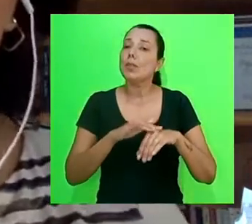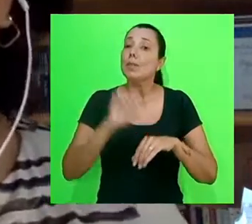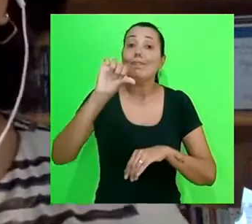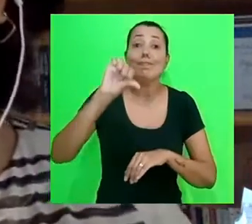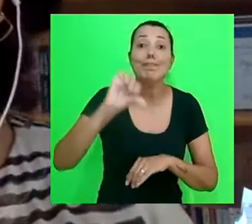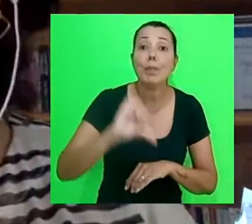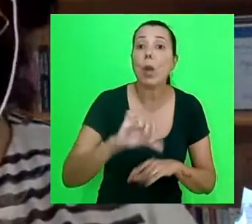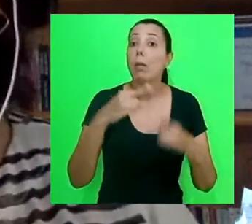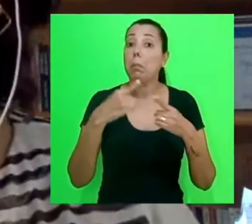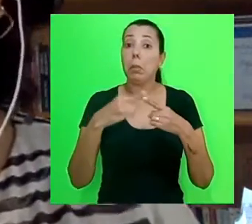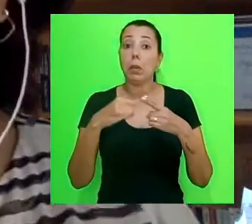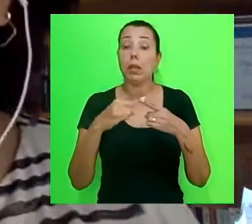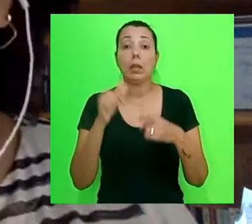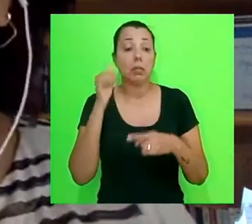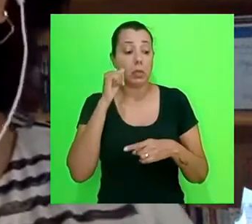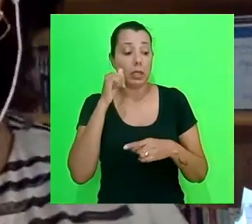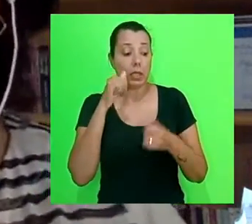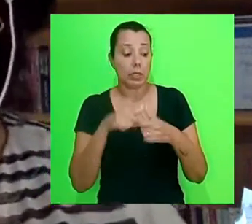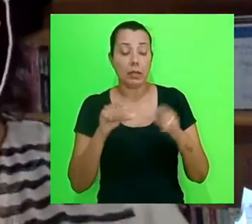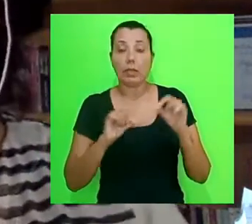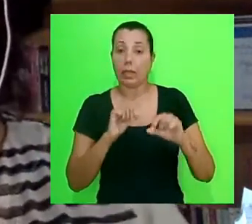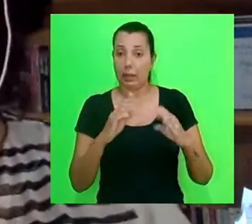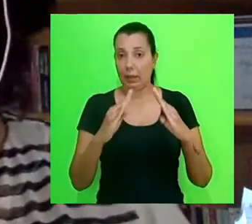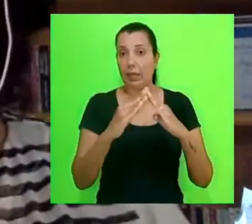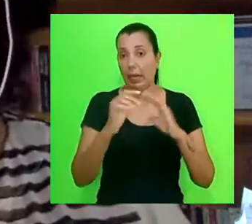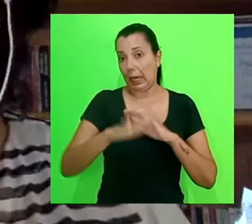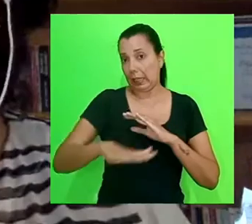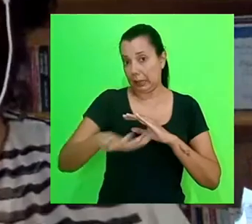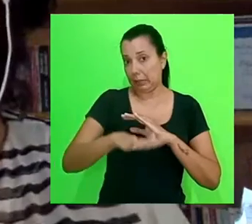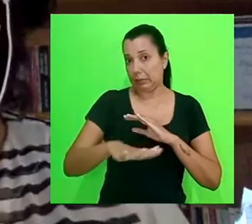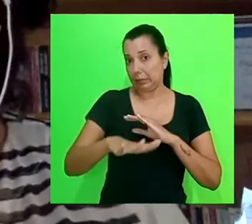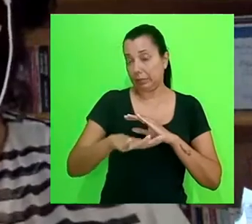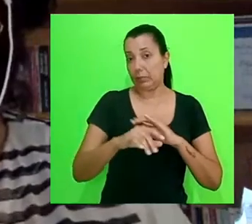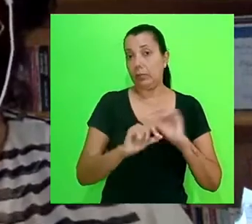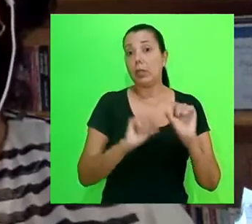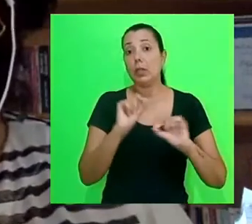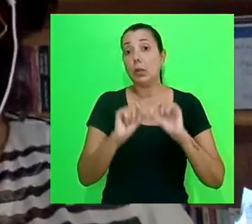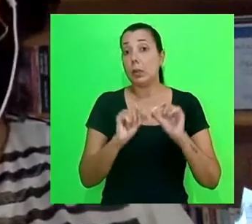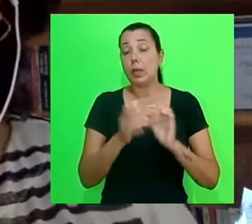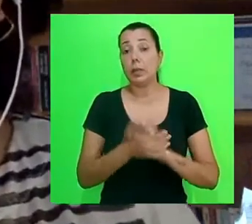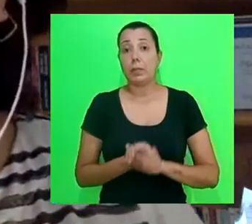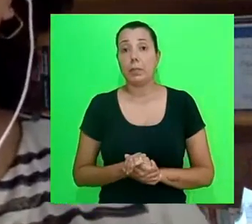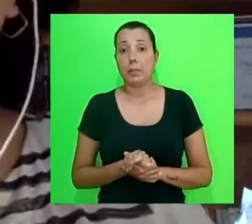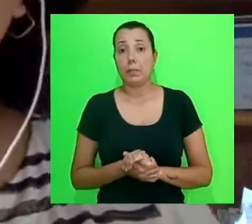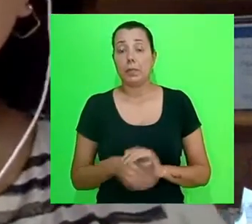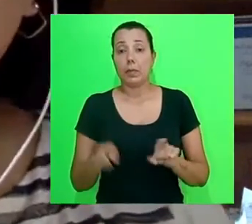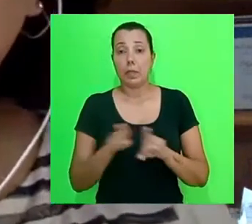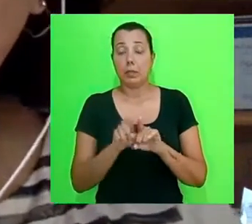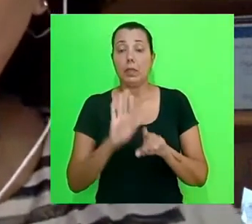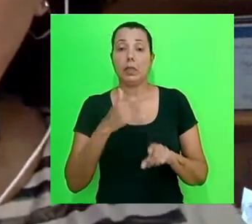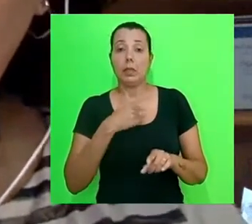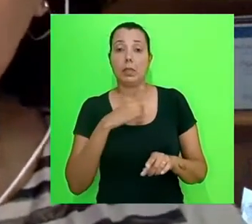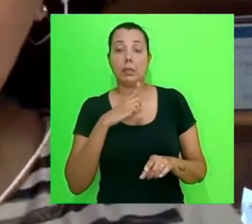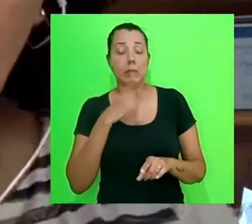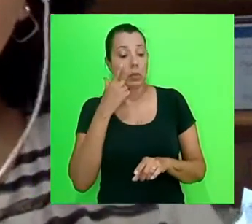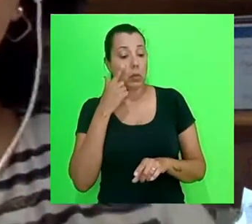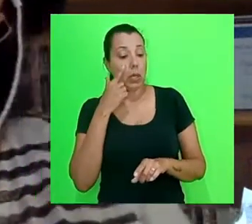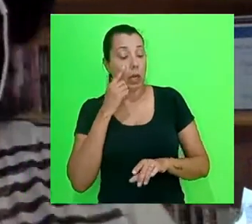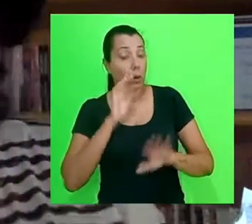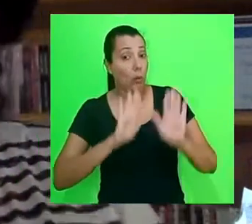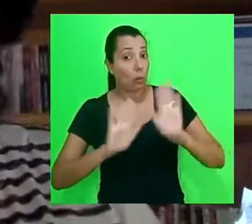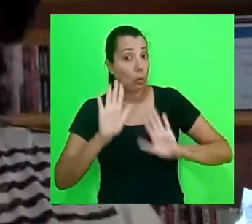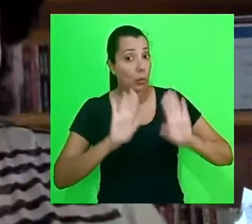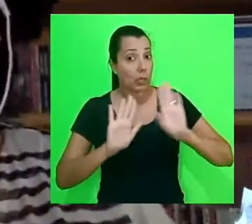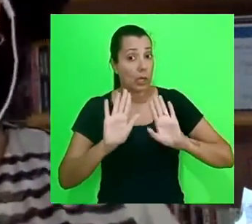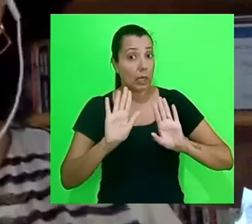tem filhos, da mulher que trabalha, que mora muitas vezes em uma casa que esse isolamento, esse distanciamento não é